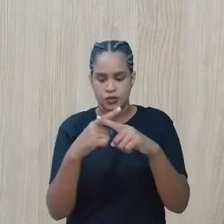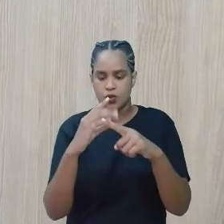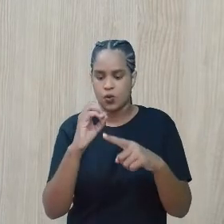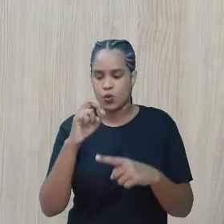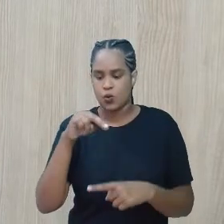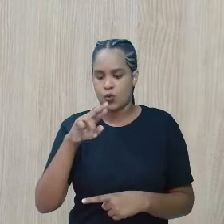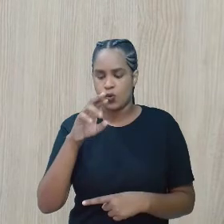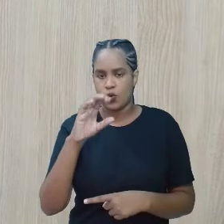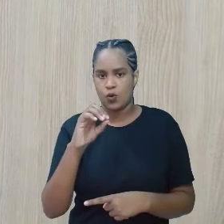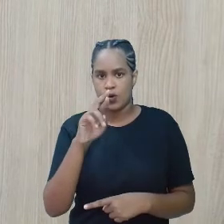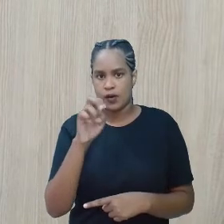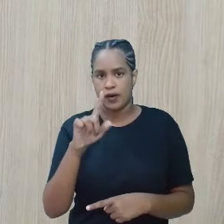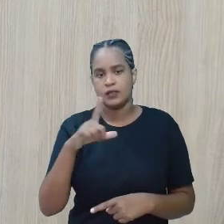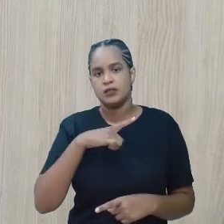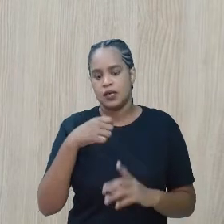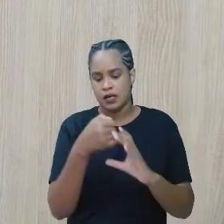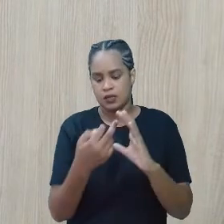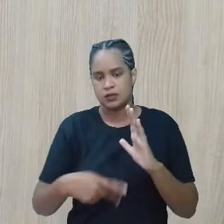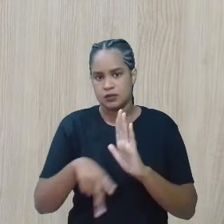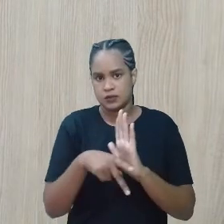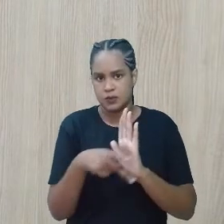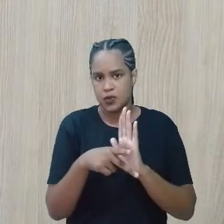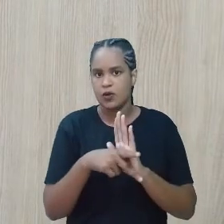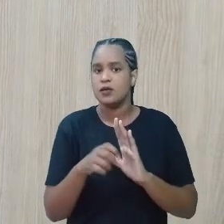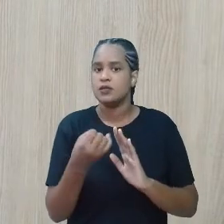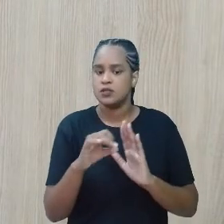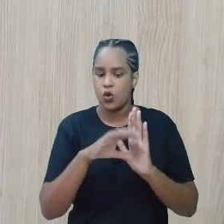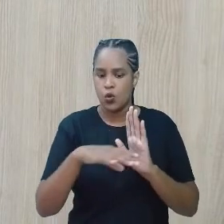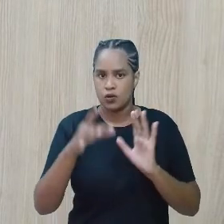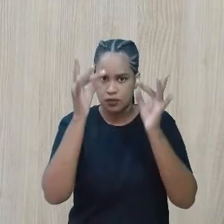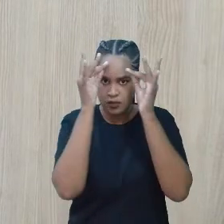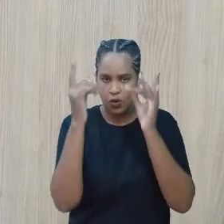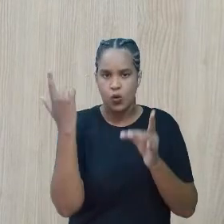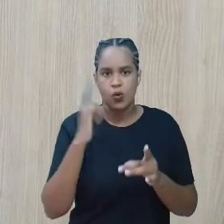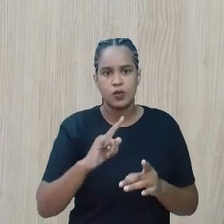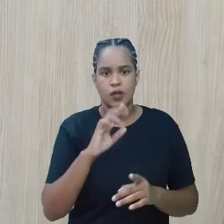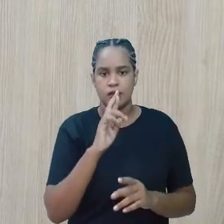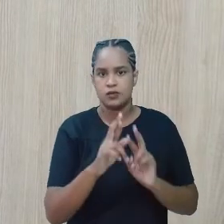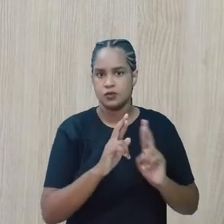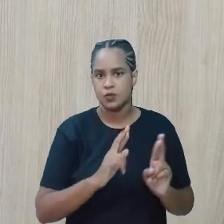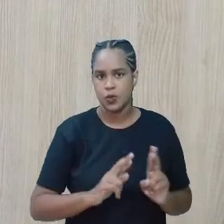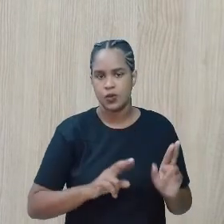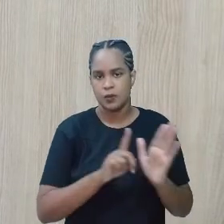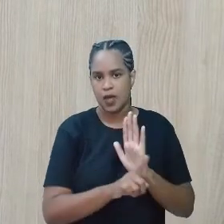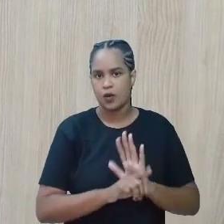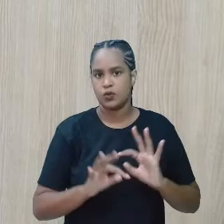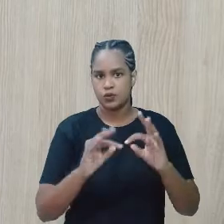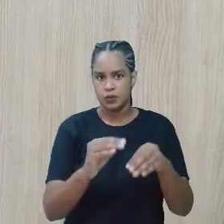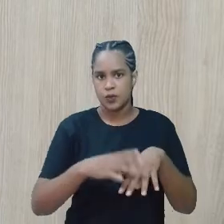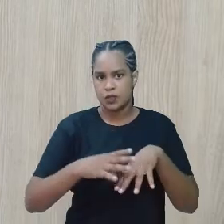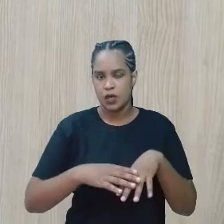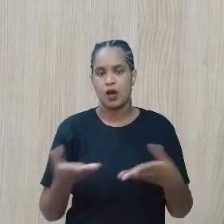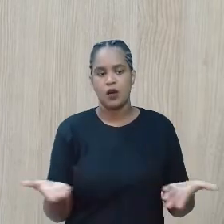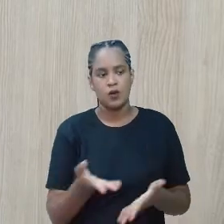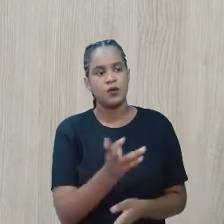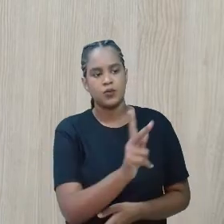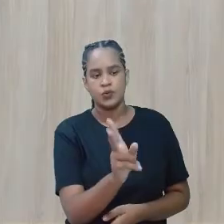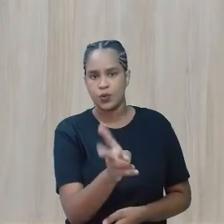característica, entende? Então, sabendo do conceito, você consegue resolver bastante exercício, tá certo? Vou voltar aqui com o Pedro para a gente continuar a nossa